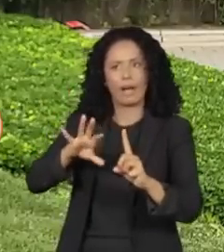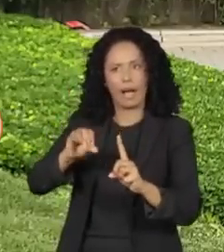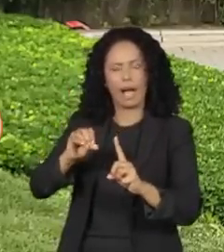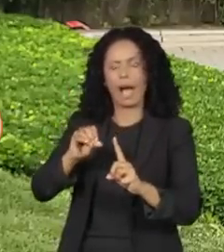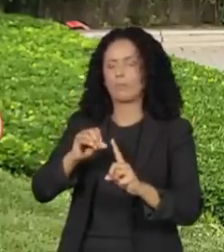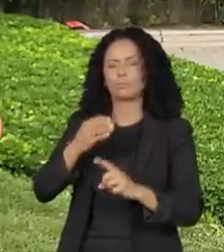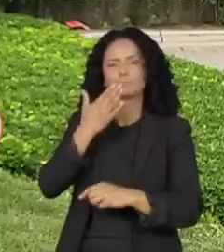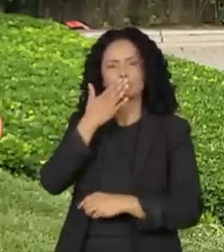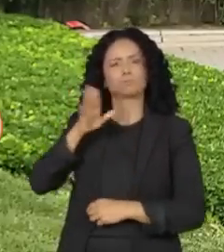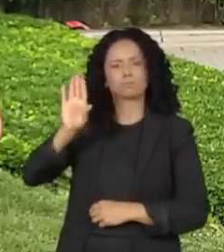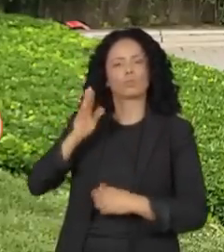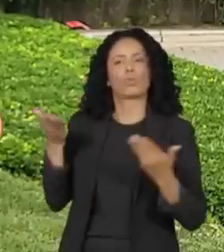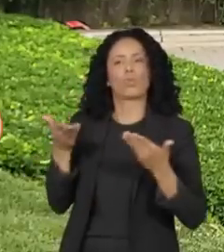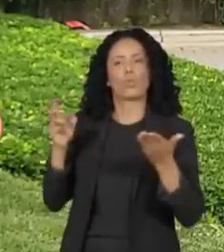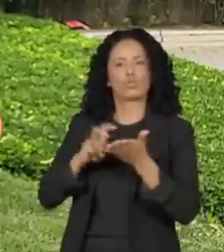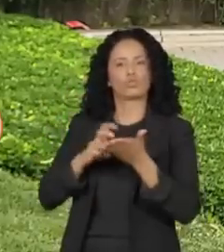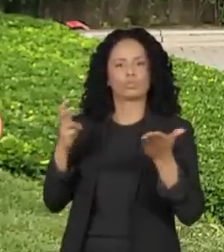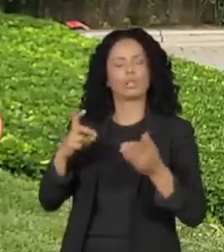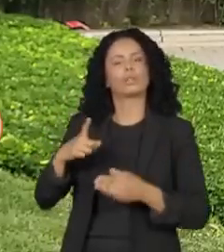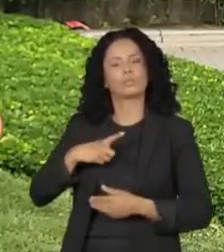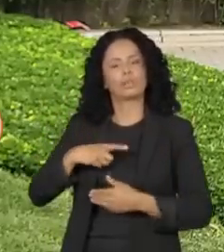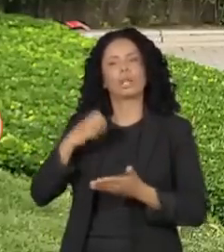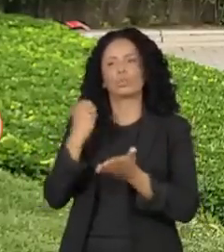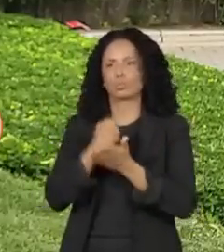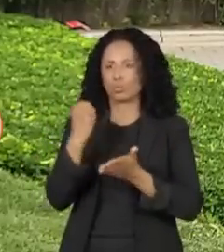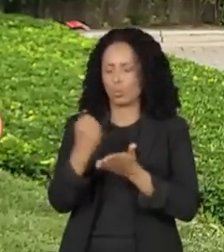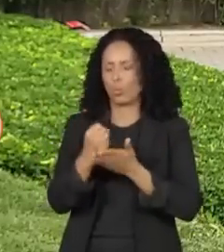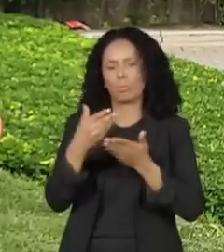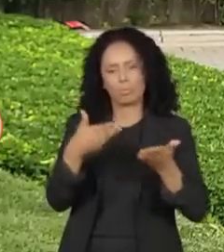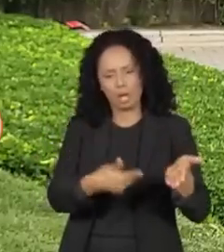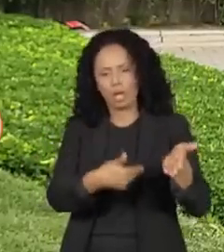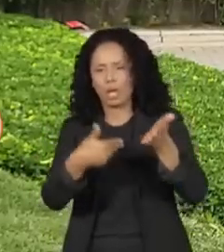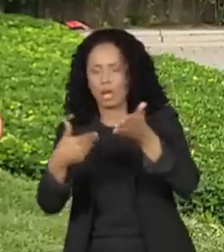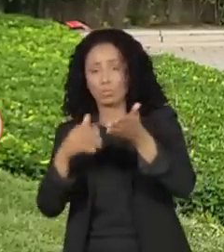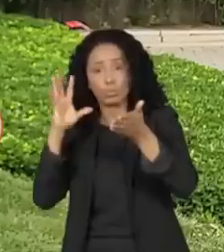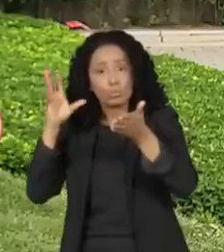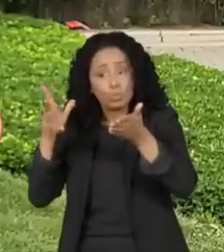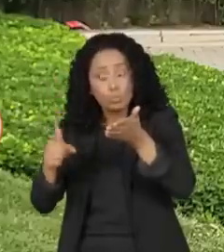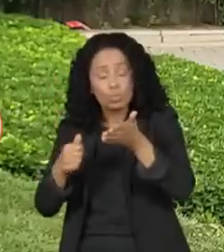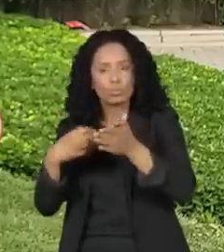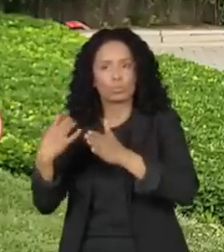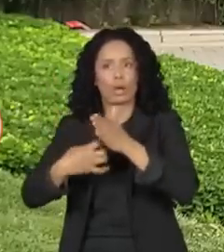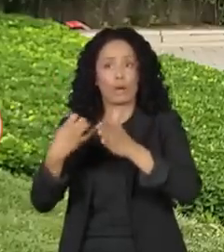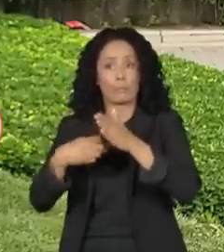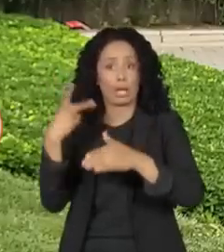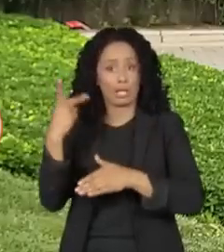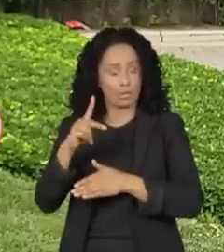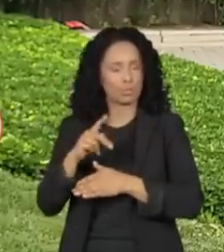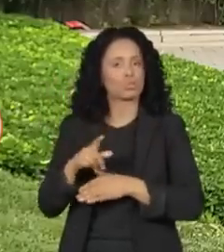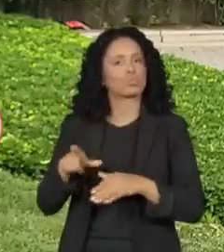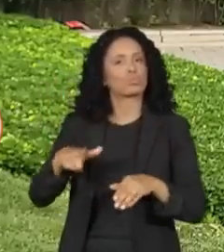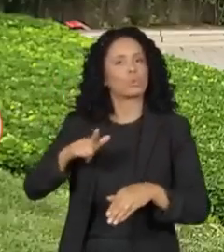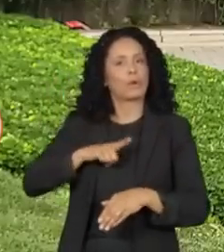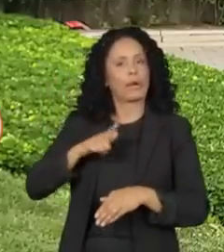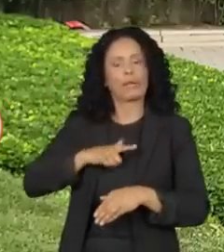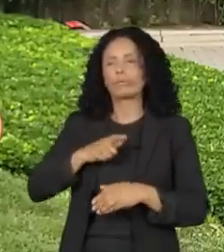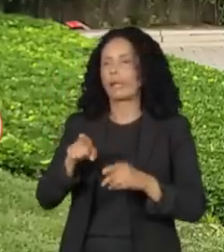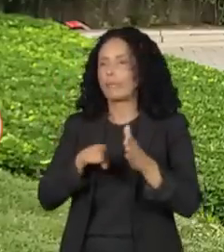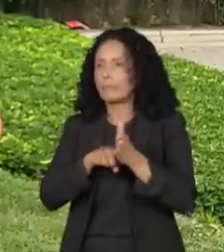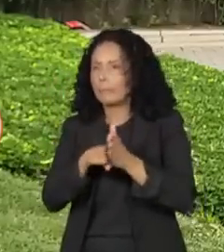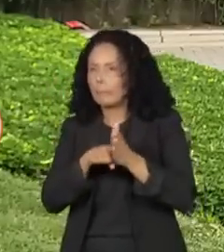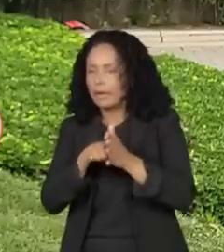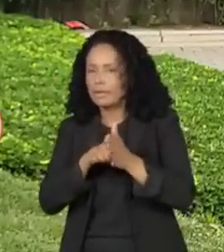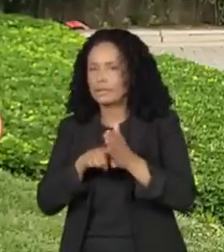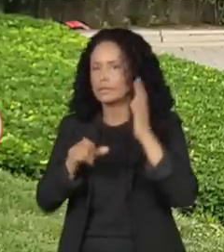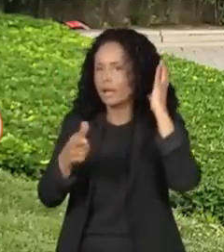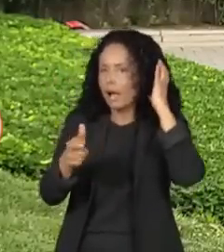de manhã, hoje, entregar esses documentos, entregar as informações da empresa que fez essa auditoria nas rádios e